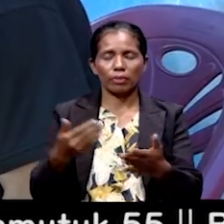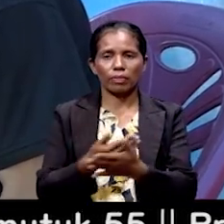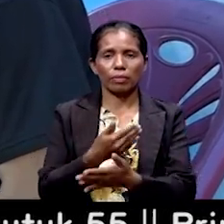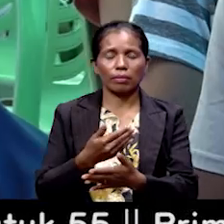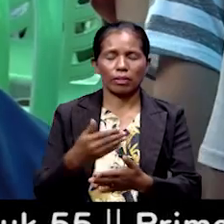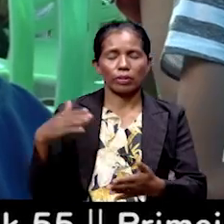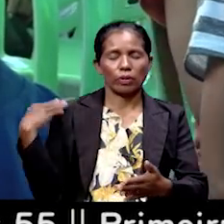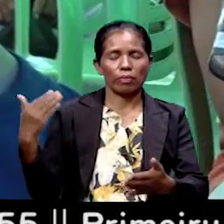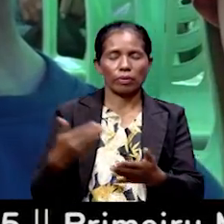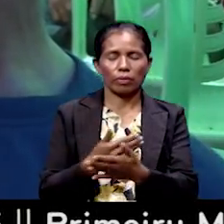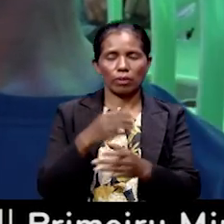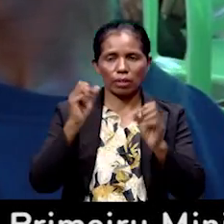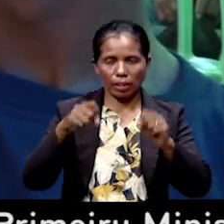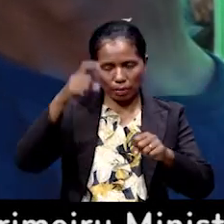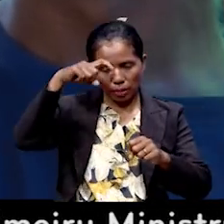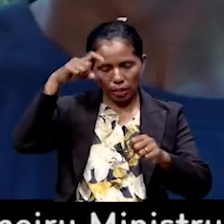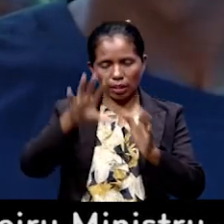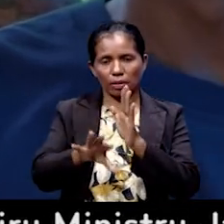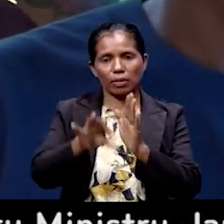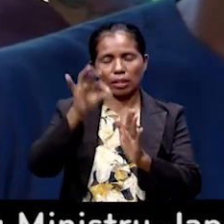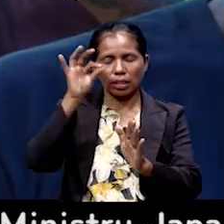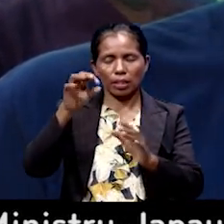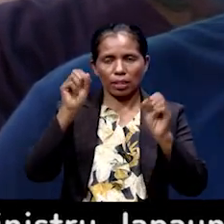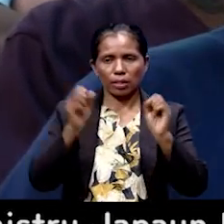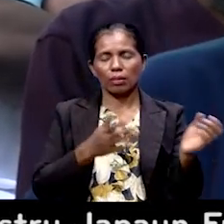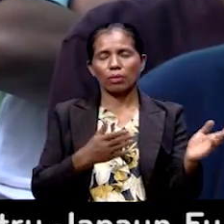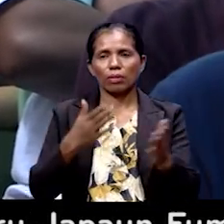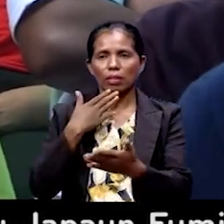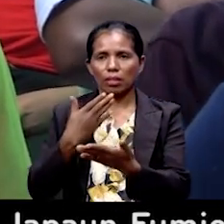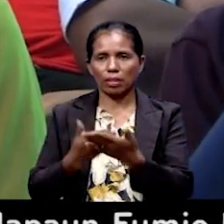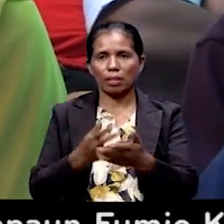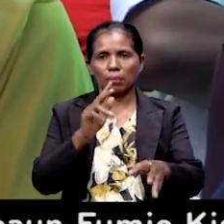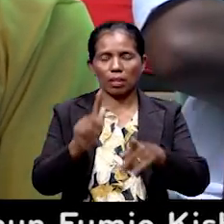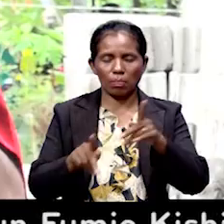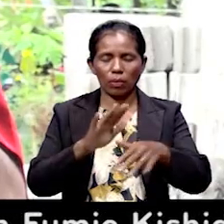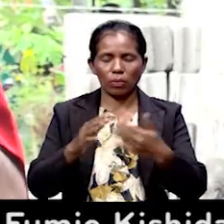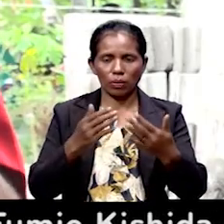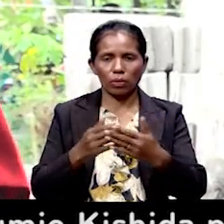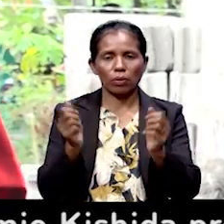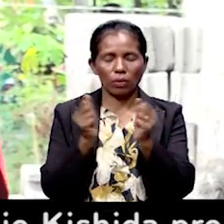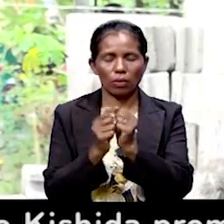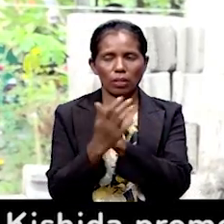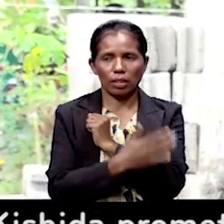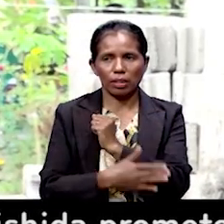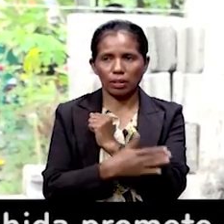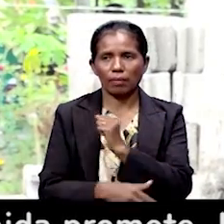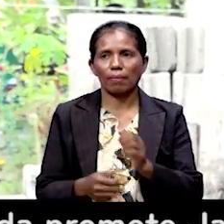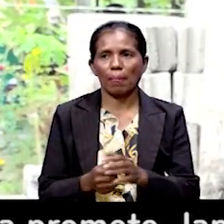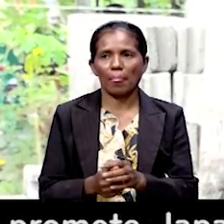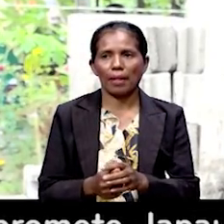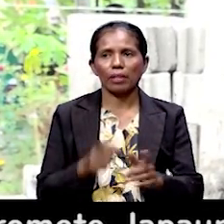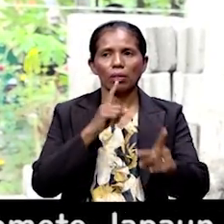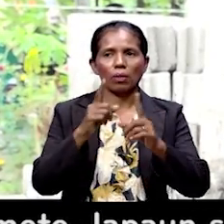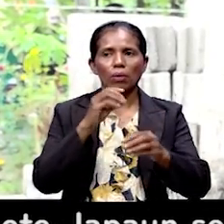matene kodihili ukun nain sira, nune ukun belelori beneficio ba povo no nação. Tamat lori kuali kono povo ni